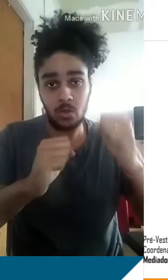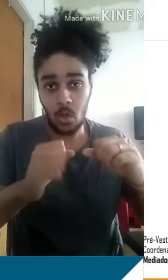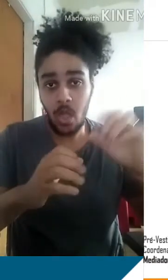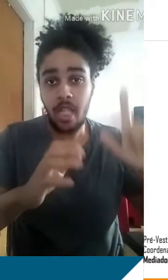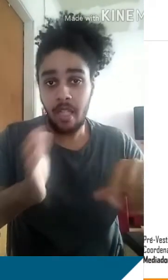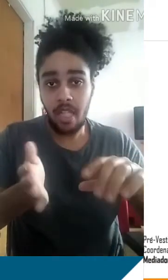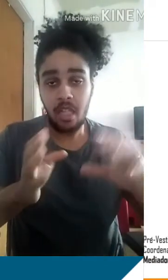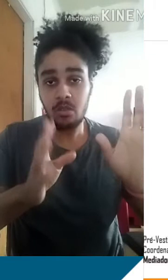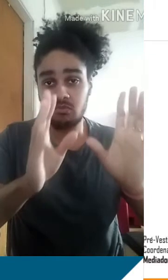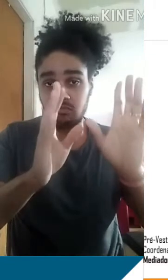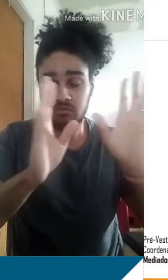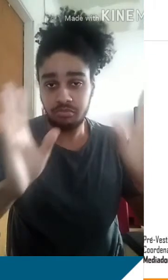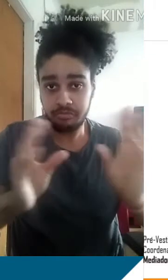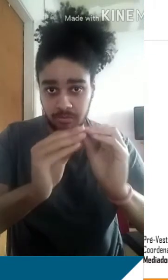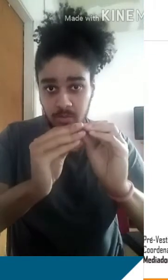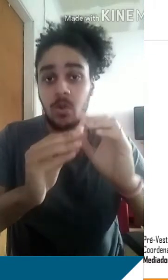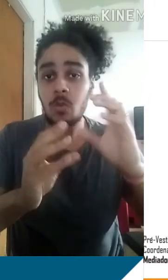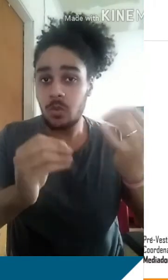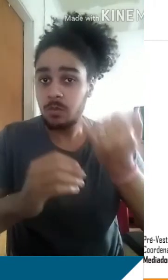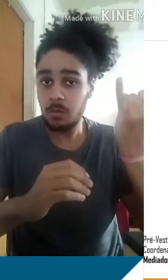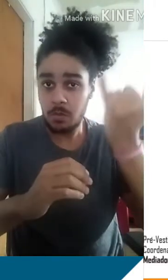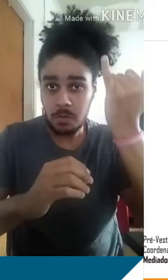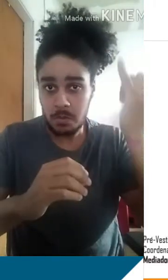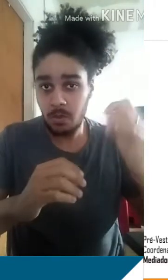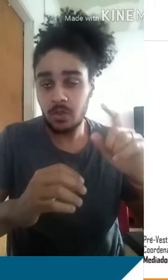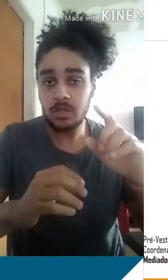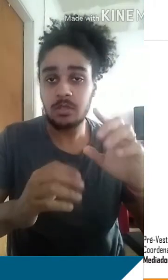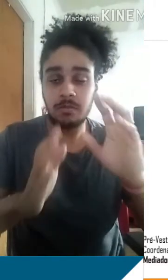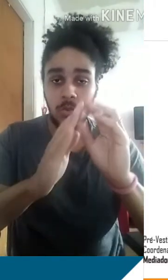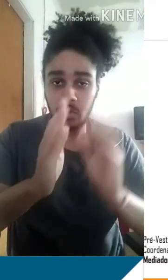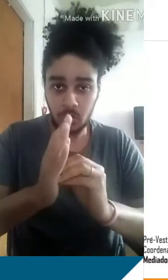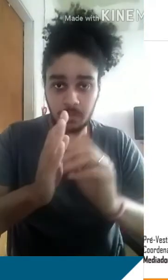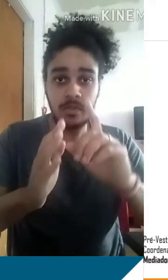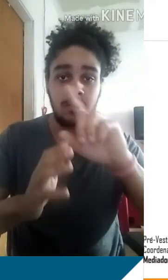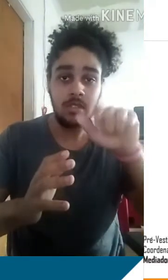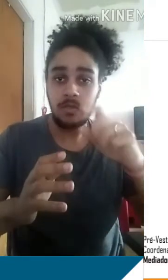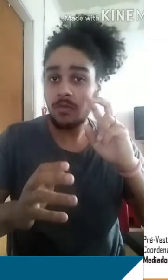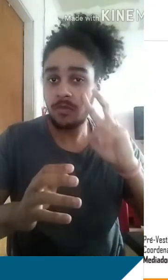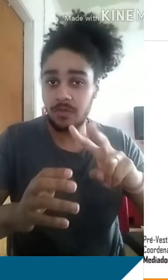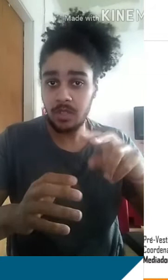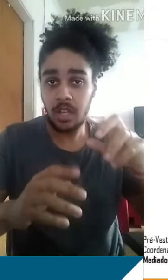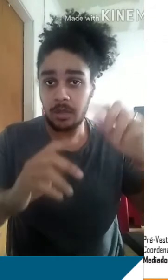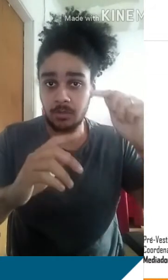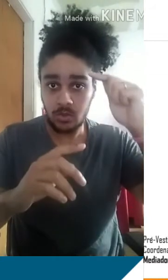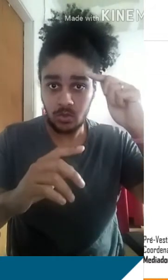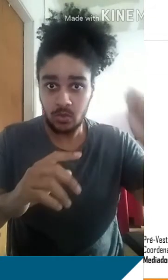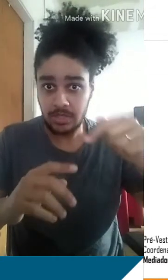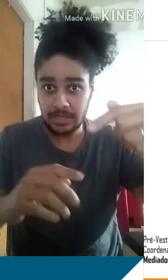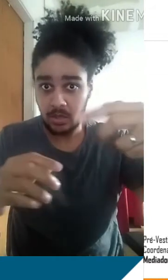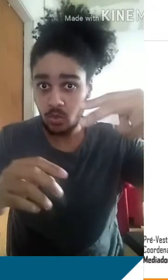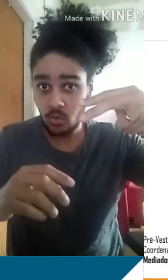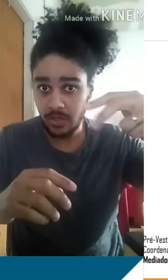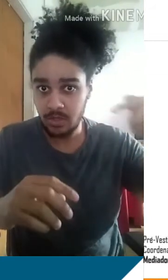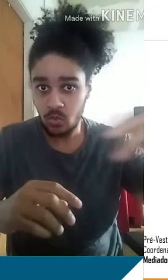nas próximas 2 semanas. Né? Então é muito importante que você preste muita atenção nessa aula, que você esteja muito ligado nas dinâmicas que